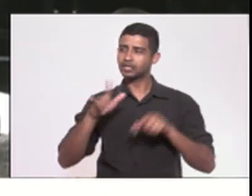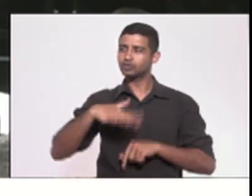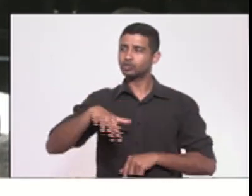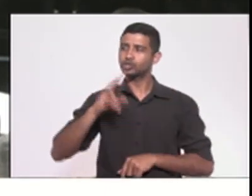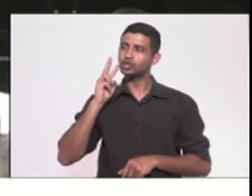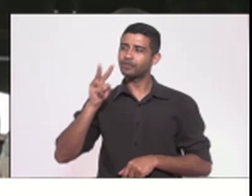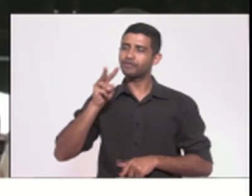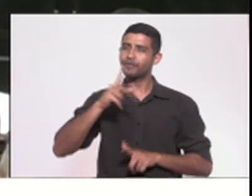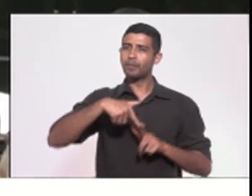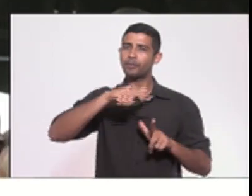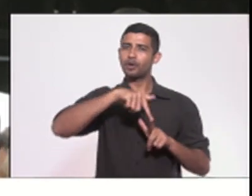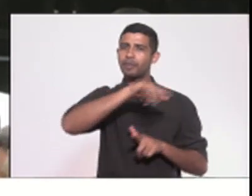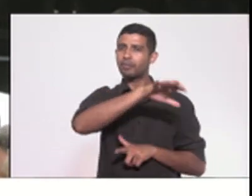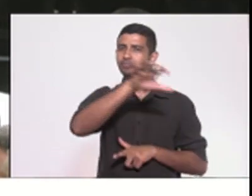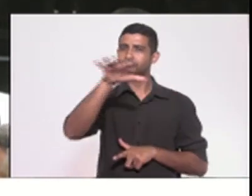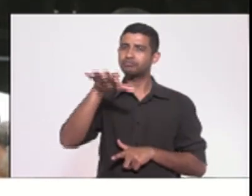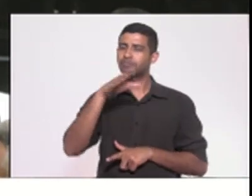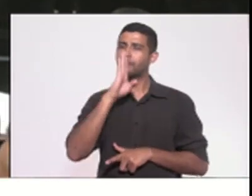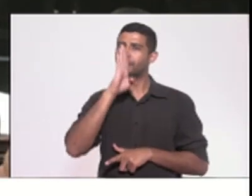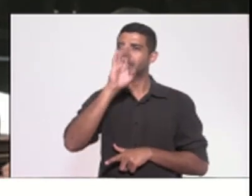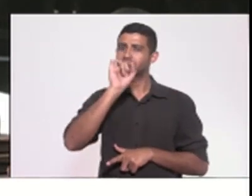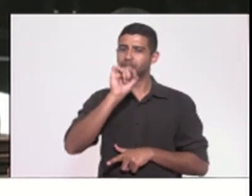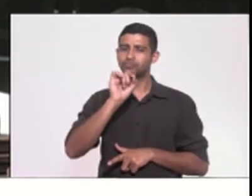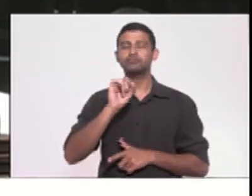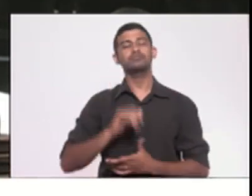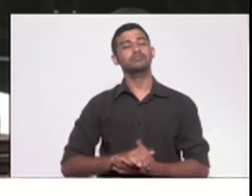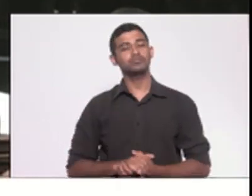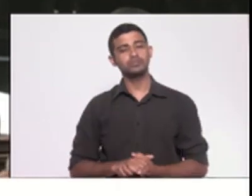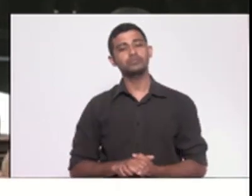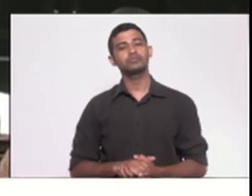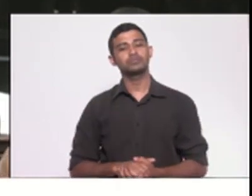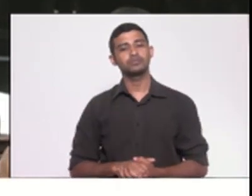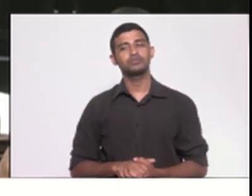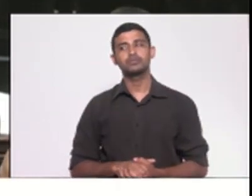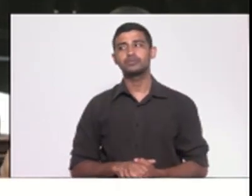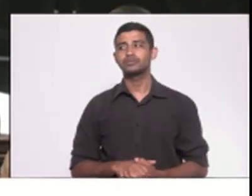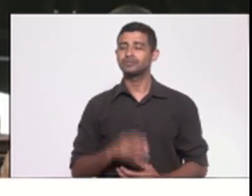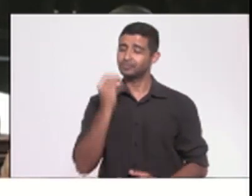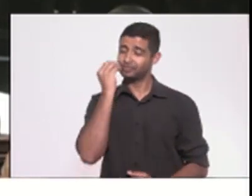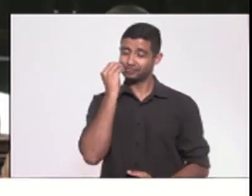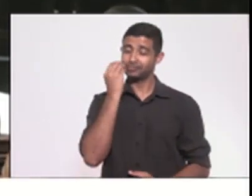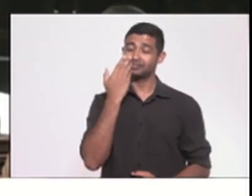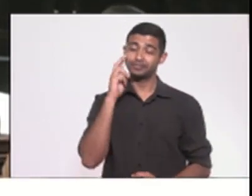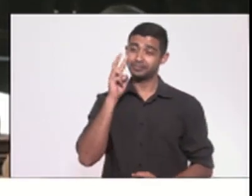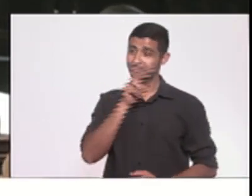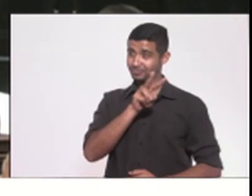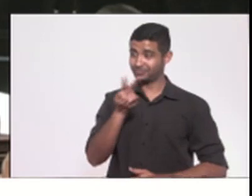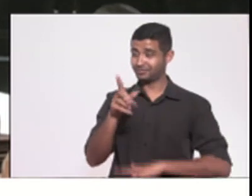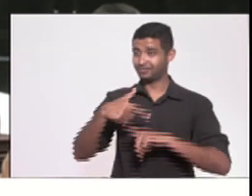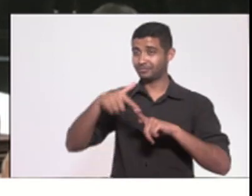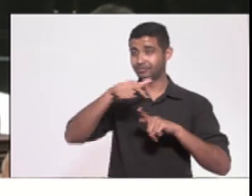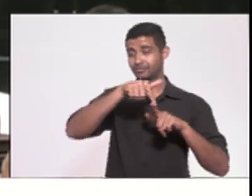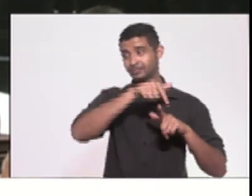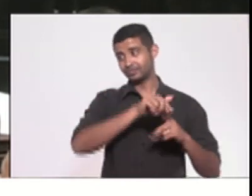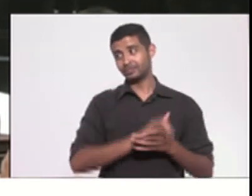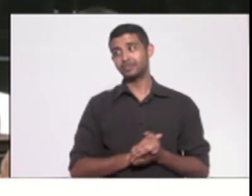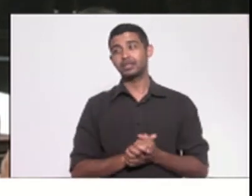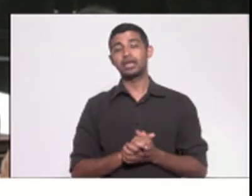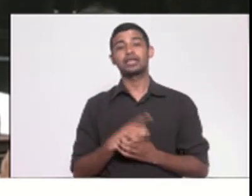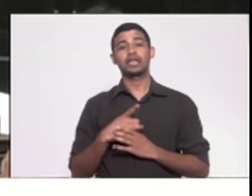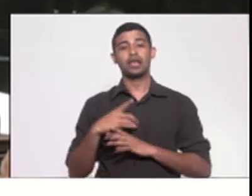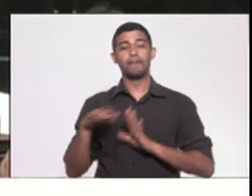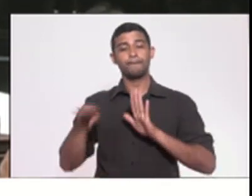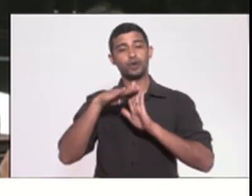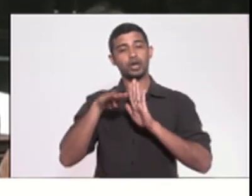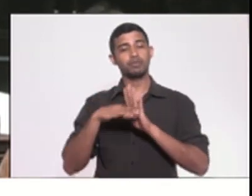isso é fundamental, principalmente para uma startup, as oportunidades que você enxerga olhando o problema, os programas de apoio que nos